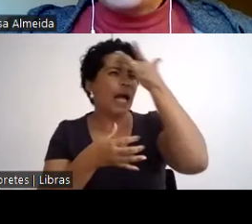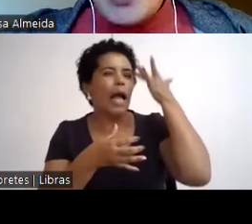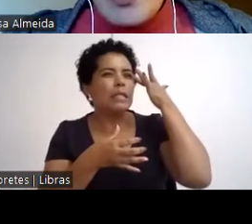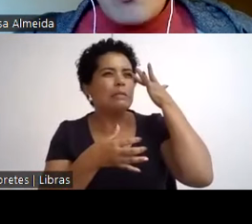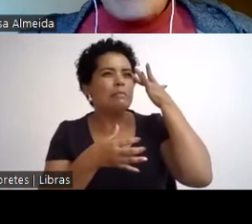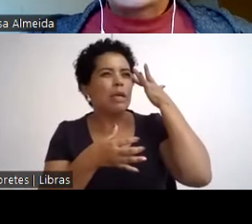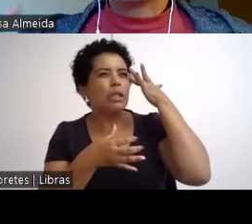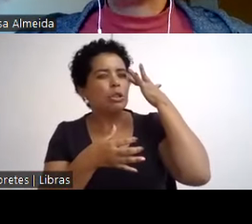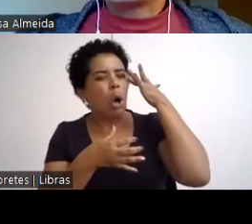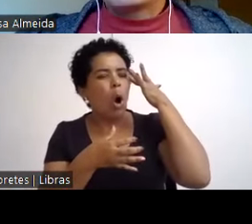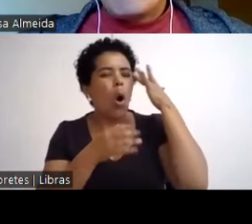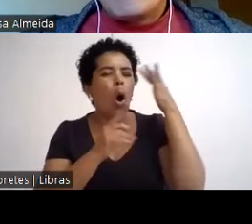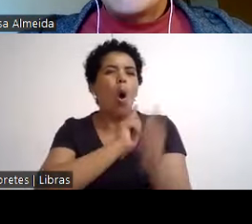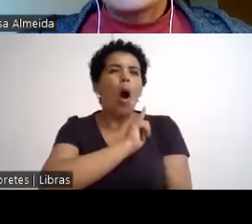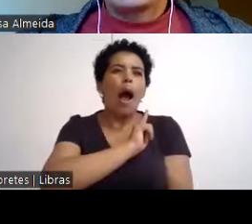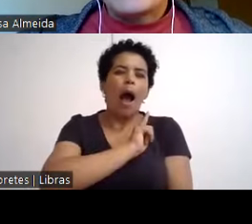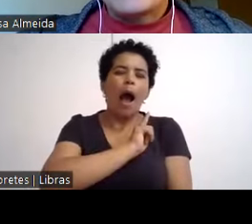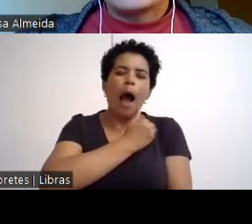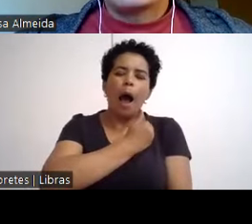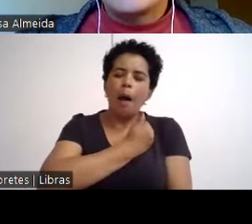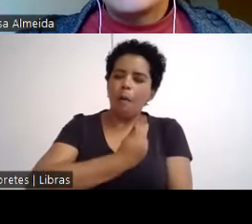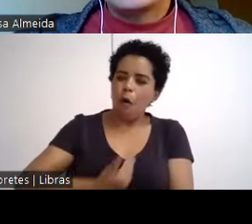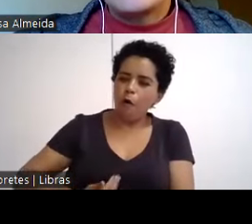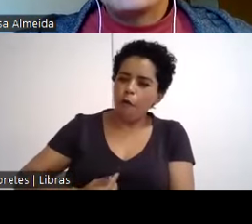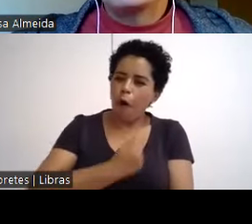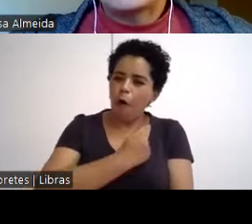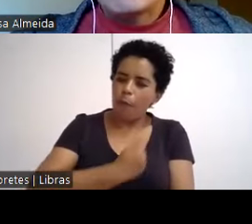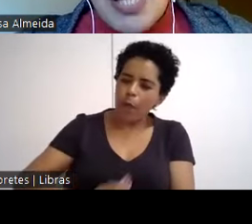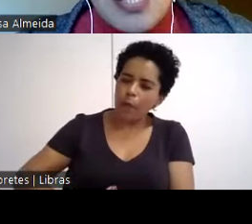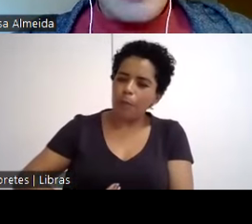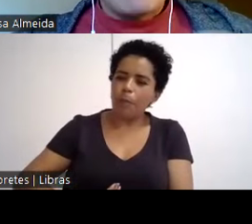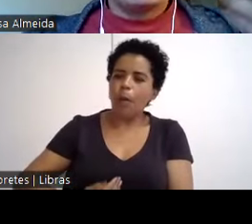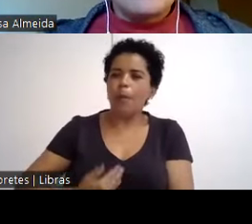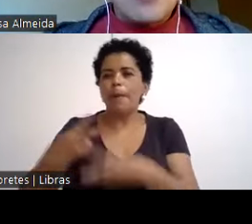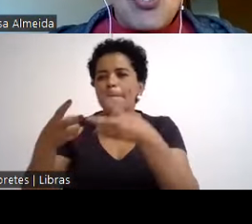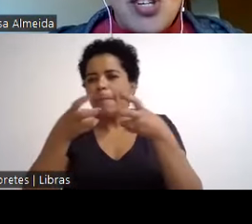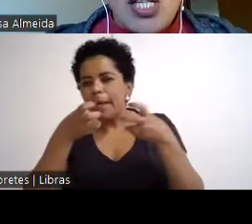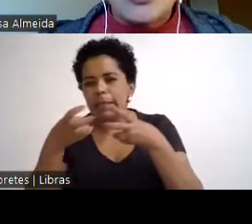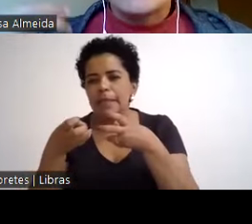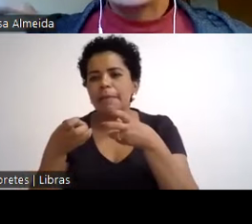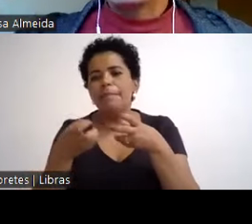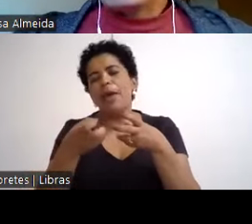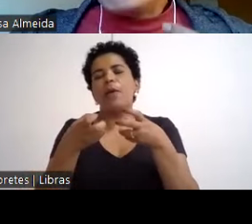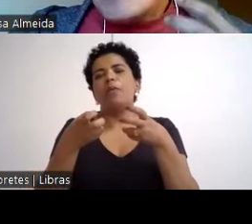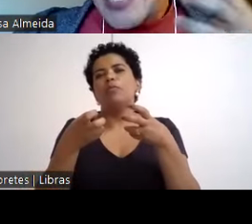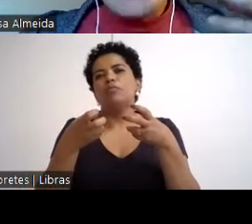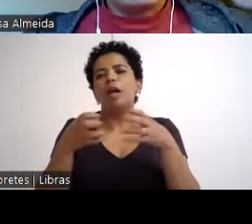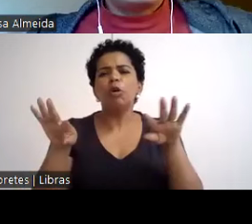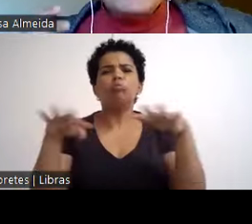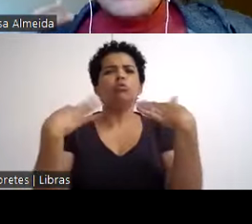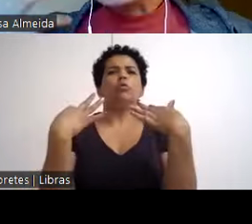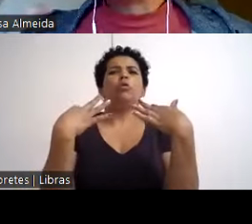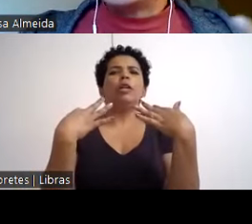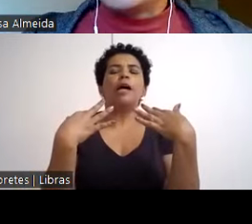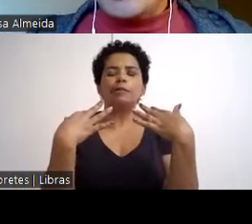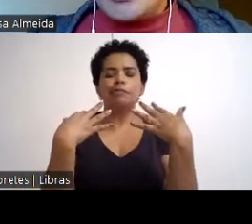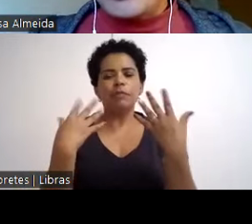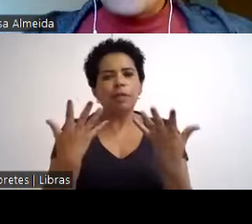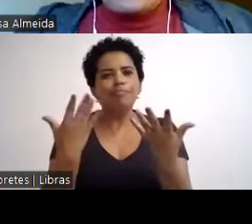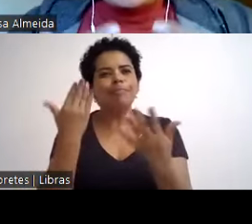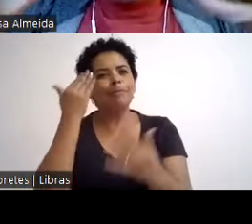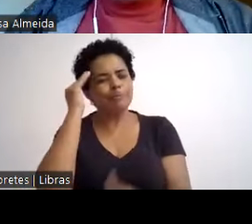poder público, como é que as pessoas que a gente queria alcançar viram a gente, né? Vamos